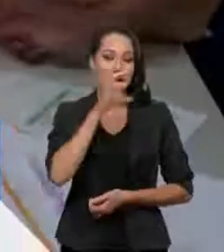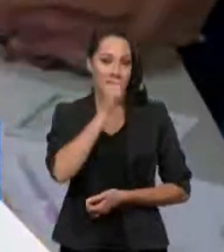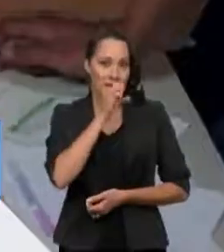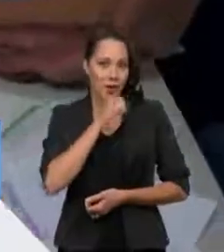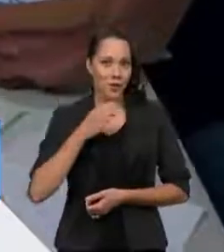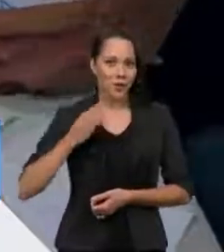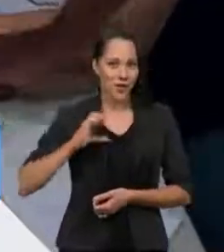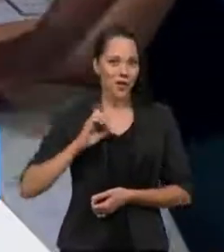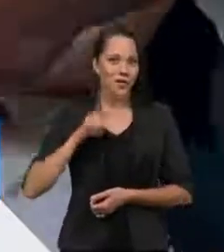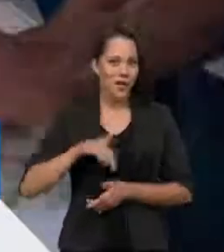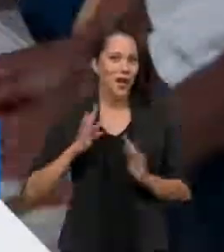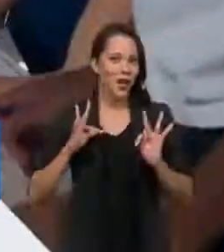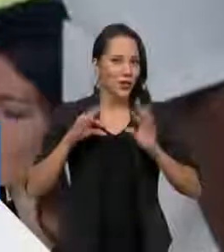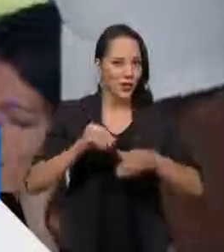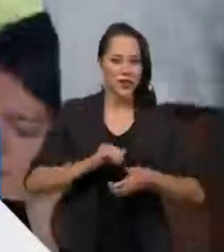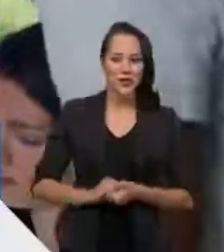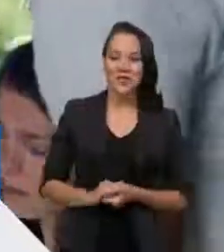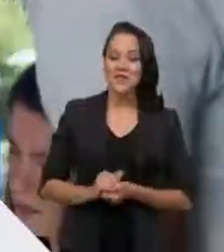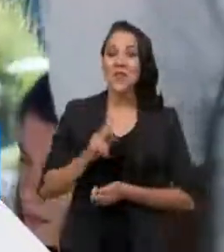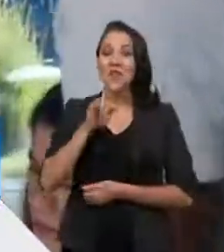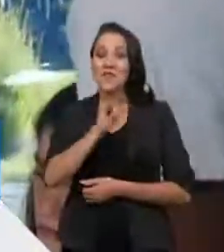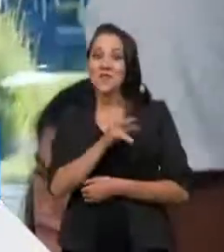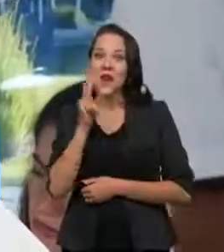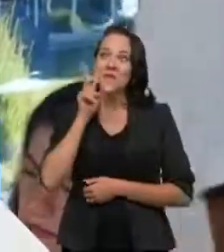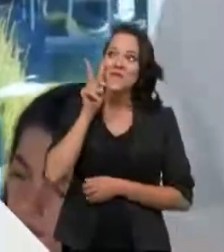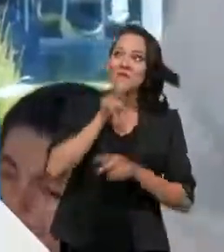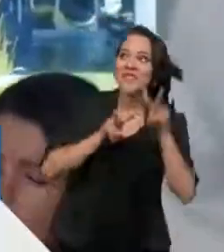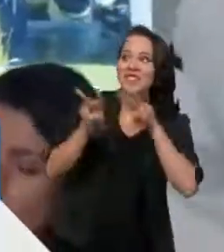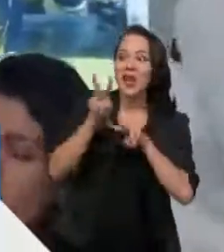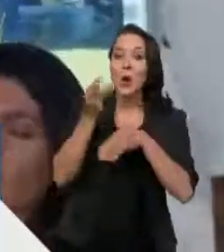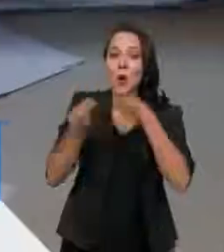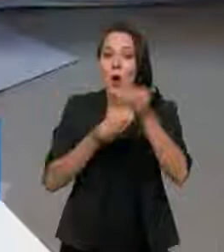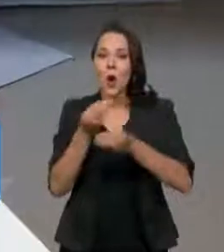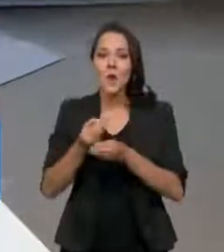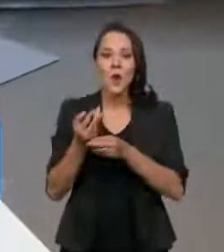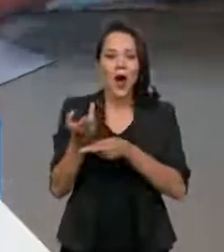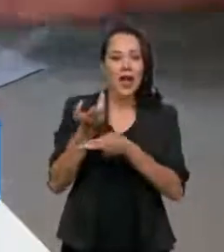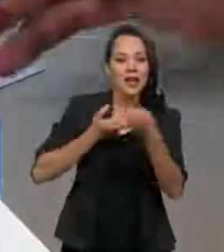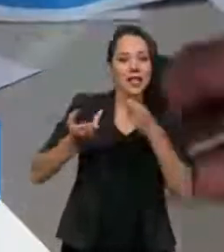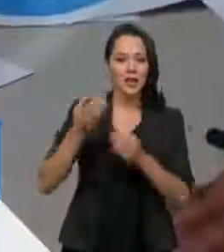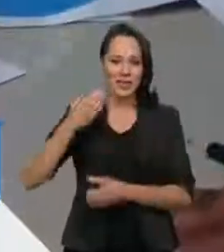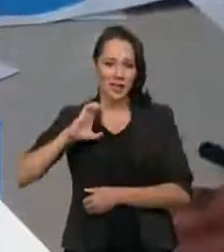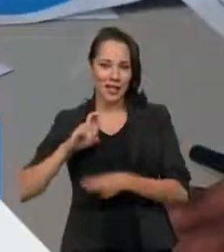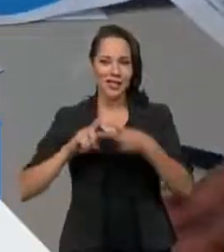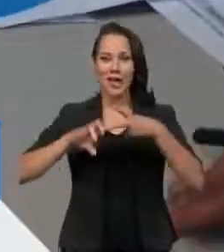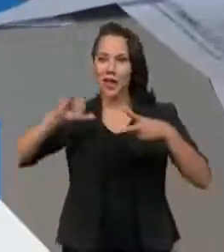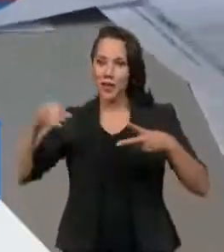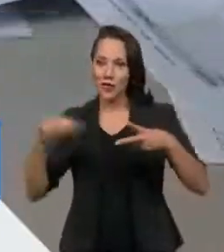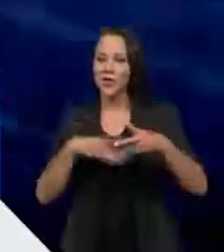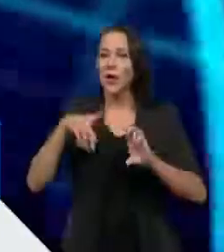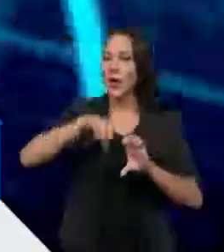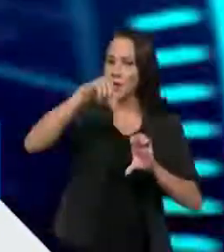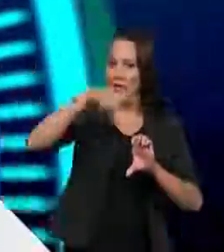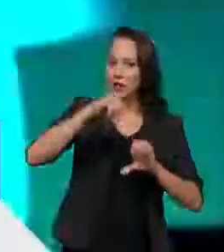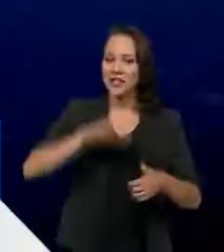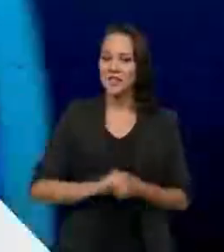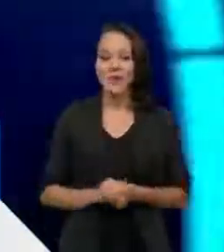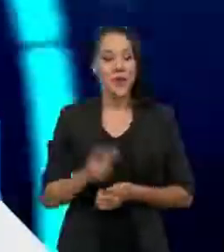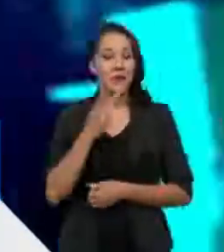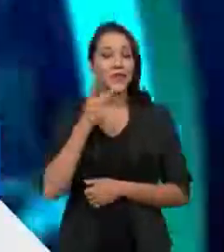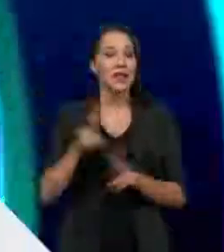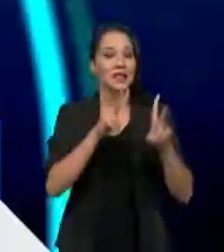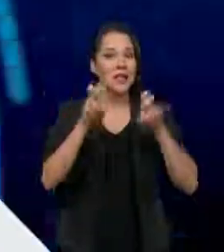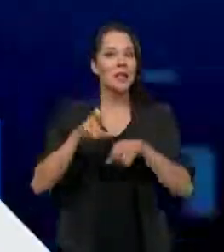sábado, Ciência Tudo vai mergulhar na relação entre a ciência, a inovação e o empreendedorismo. A gente vai falar